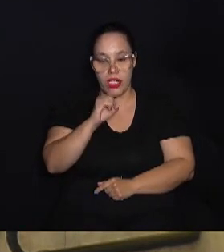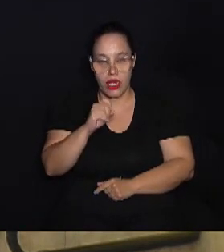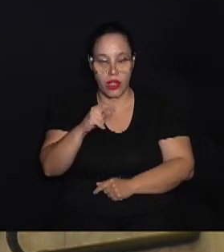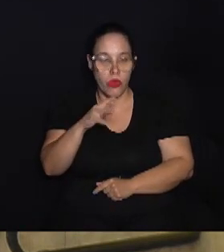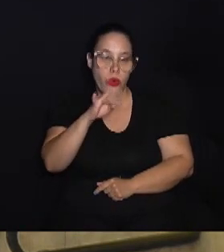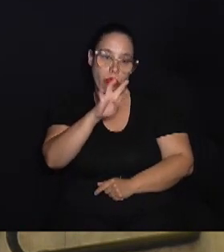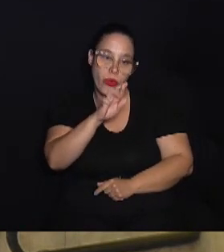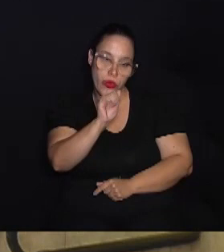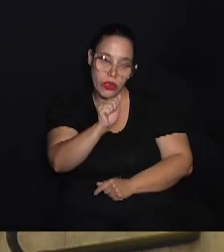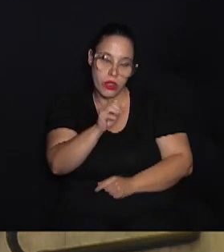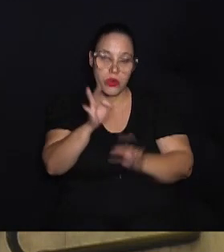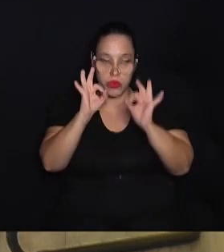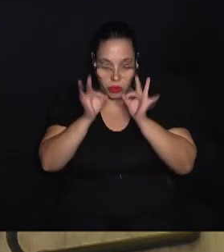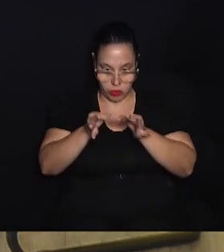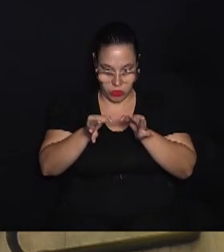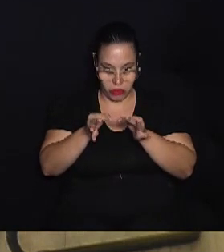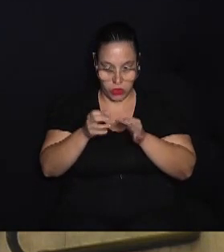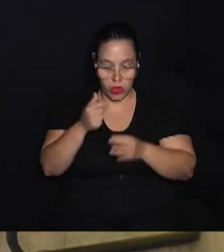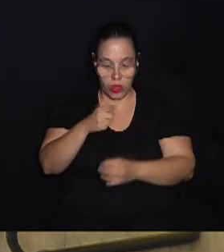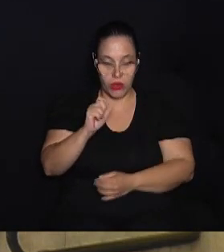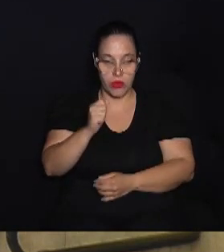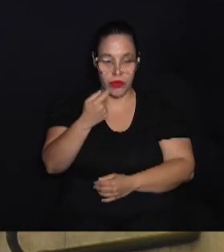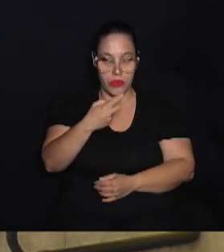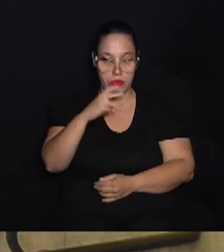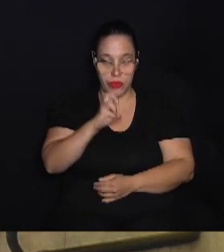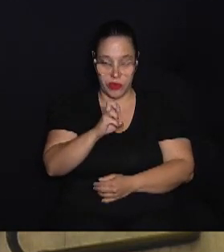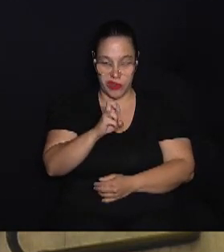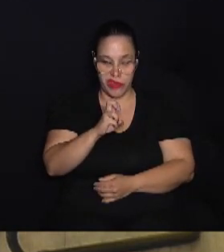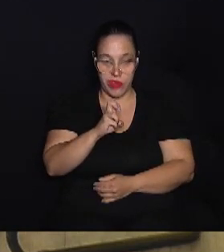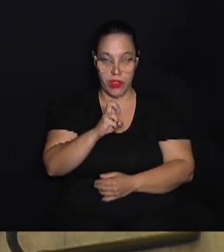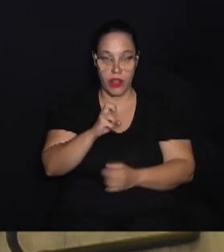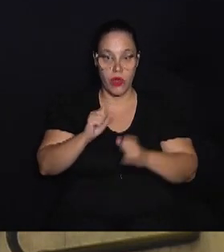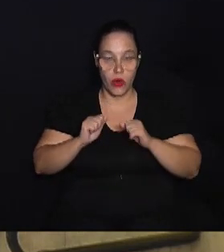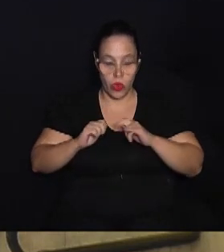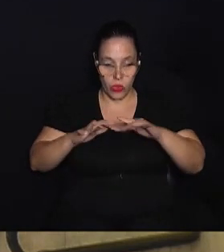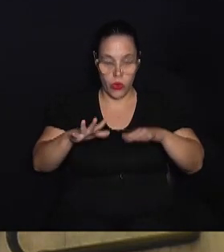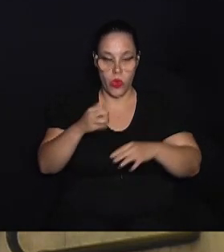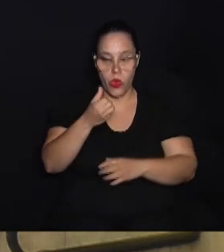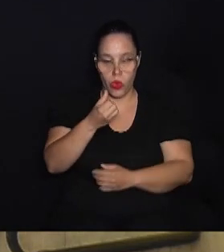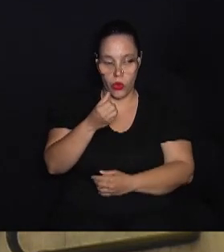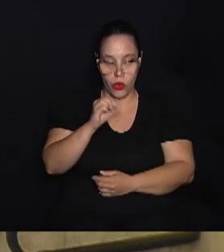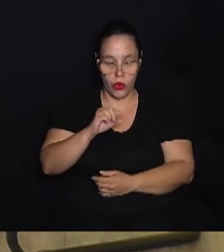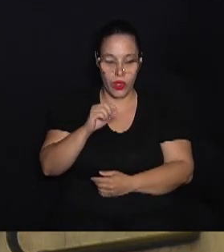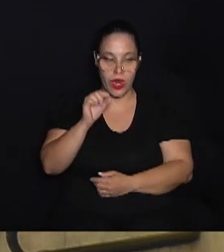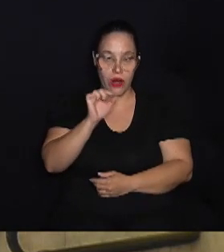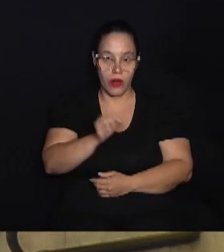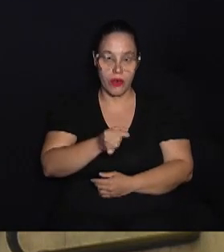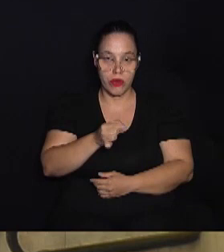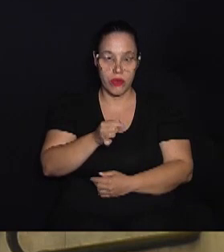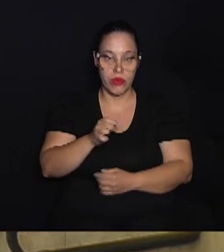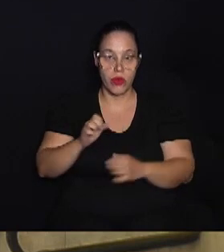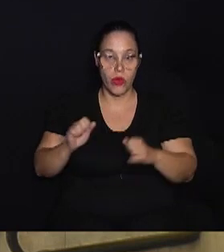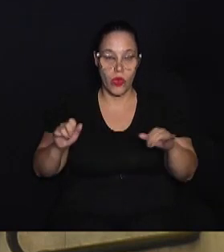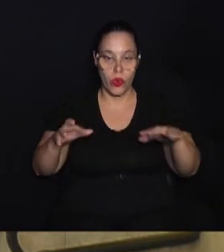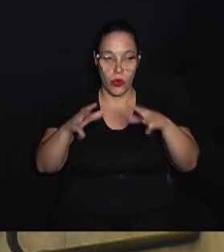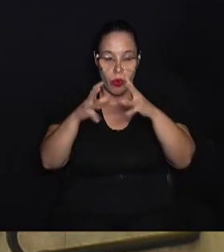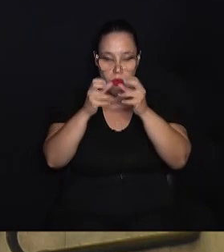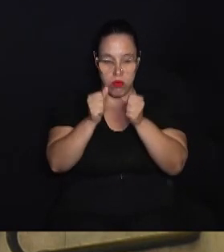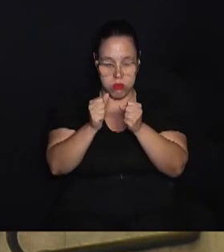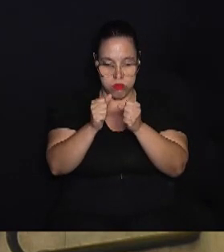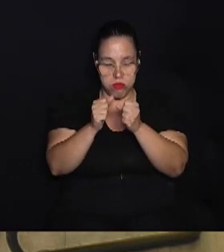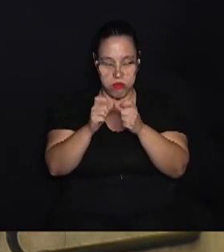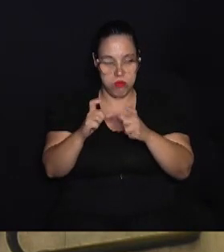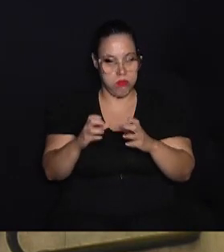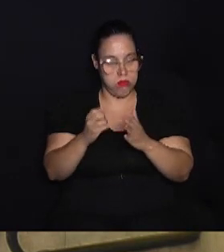contribuir de forma justa com a proposta de limitar a esse 1,5 grau, né, o aquecimento global. O percentual tem